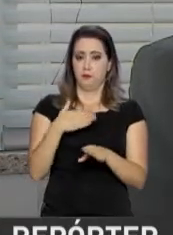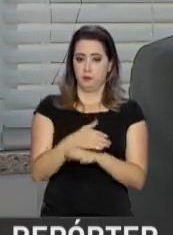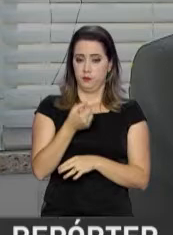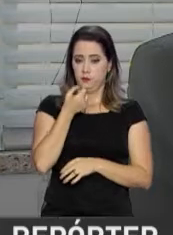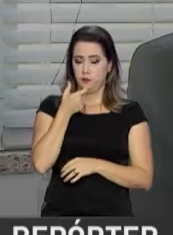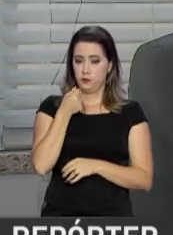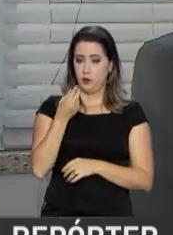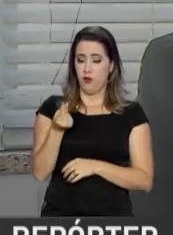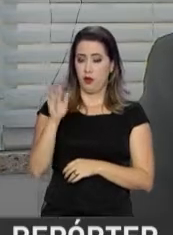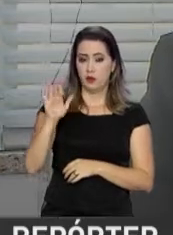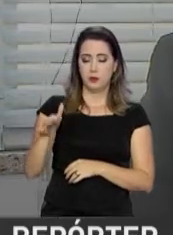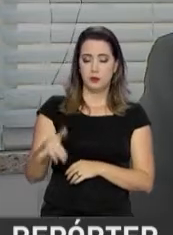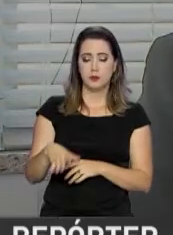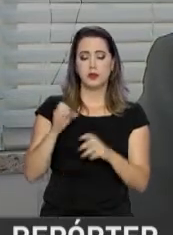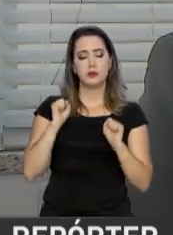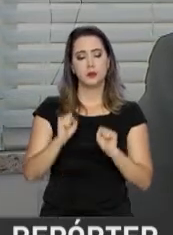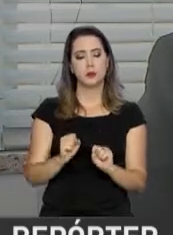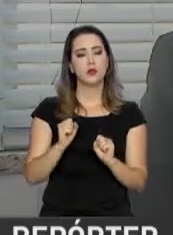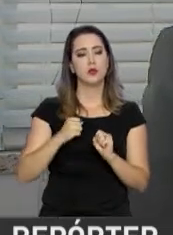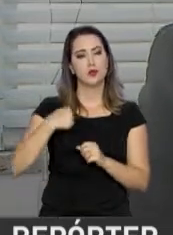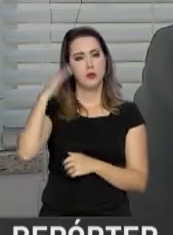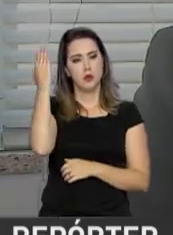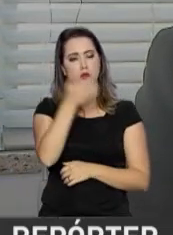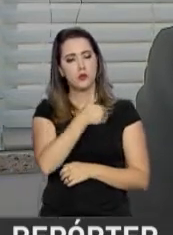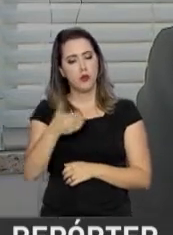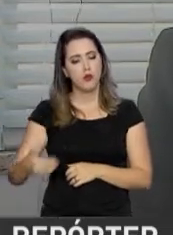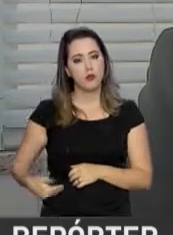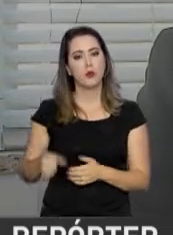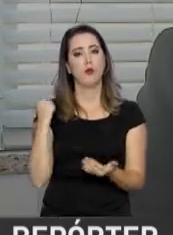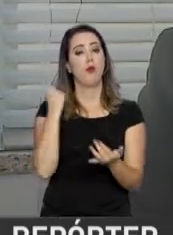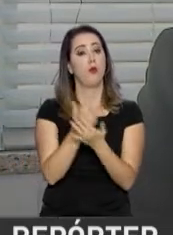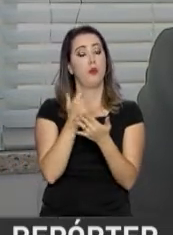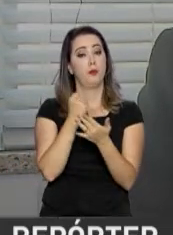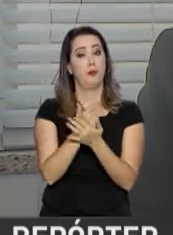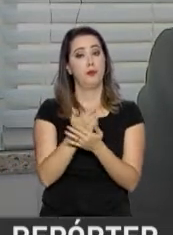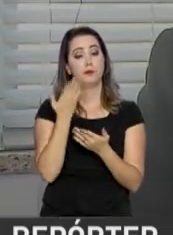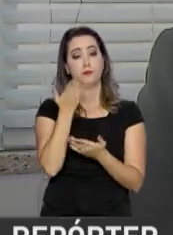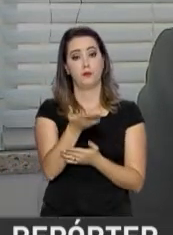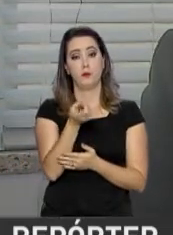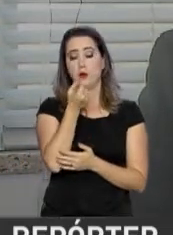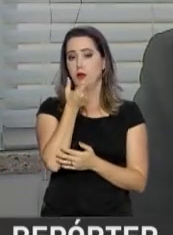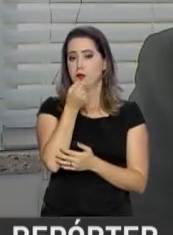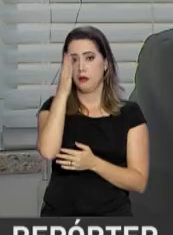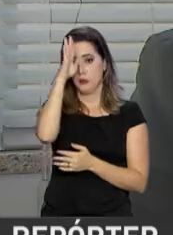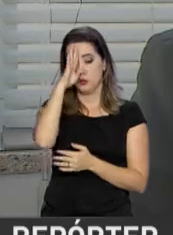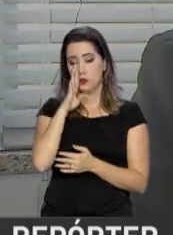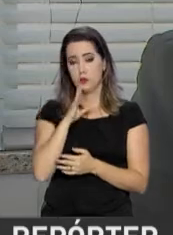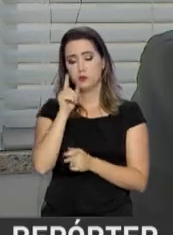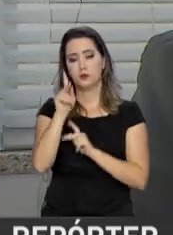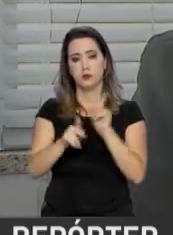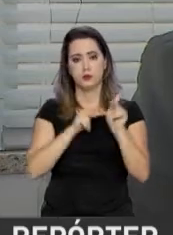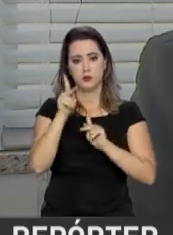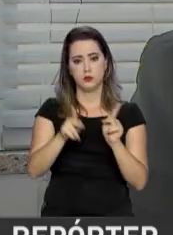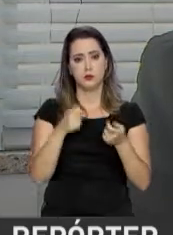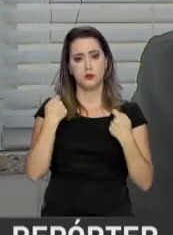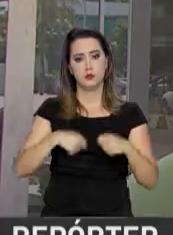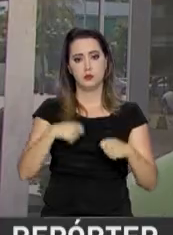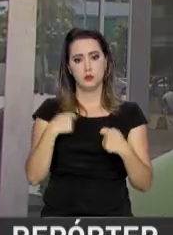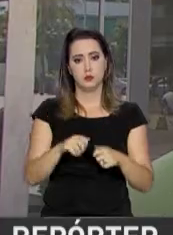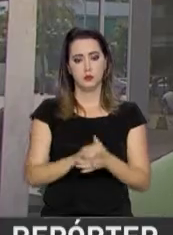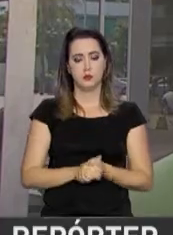medicamento mais capacidade de o estado tem de prover extima esse medicamento gratuitamente para a população que necessita